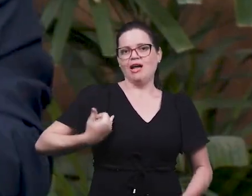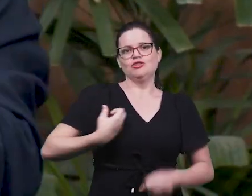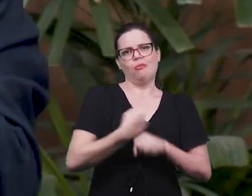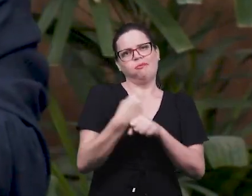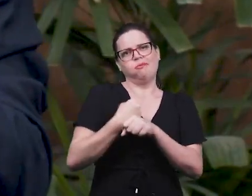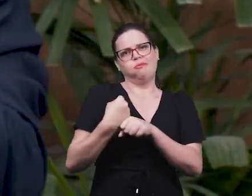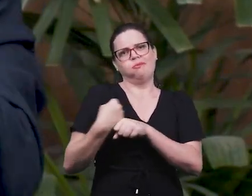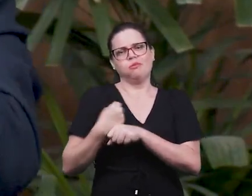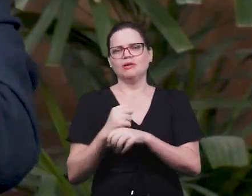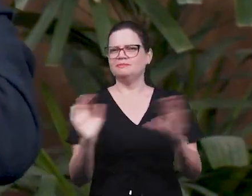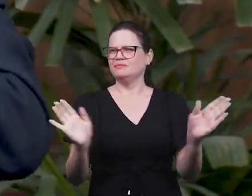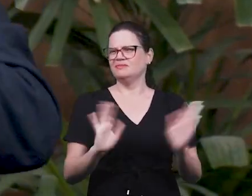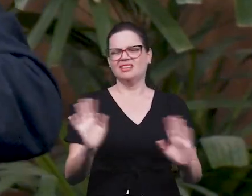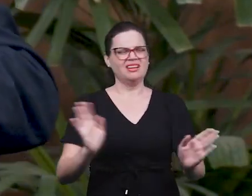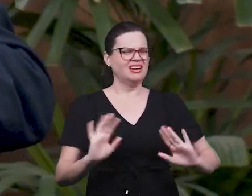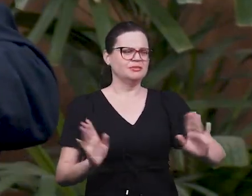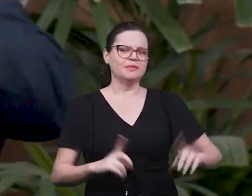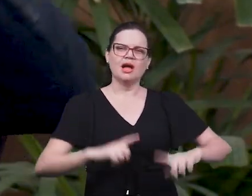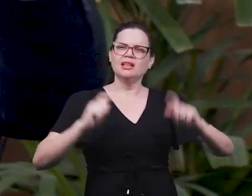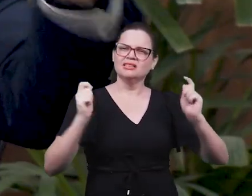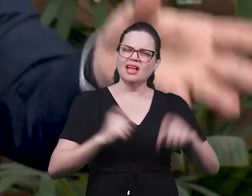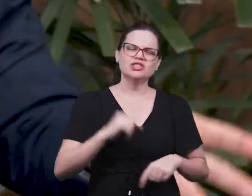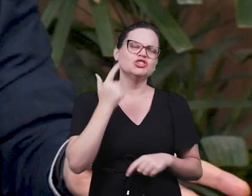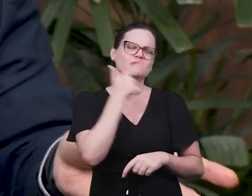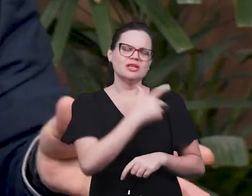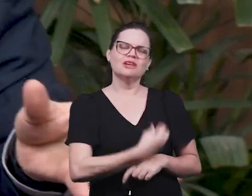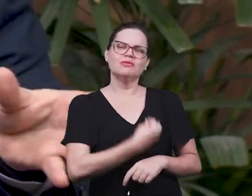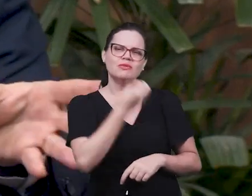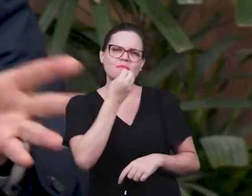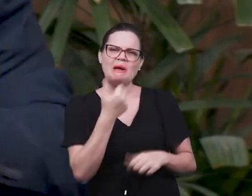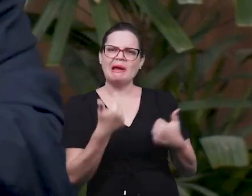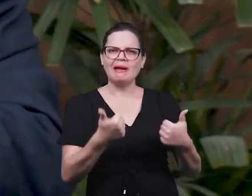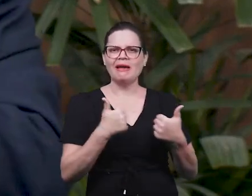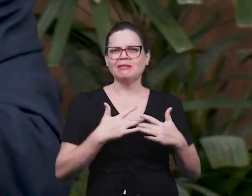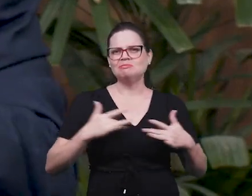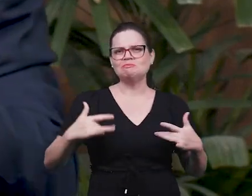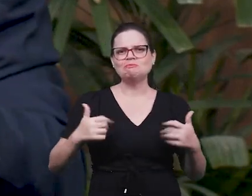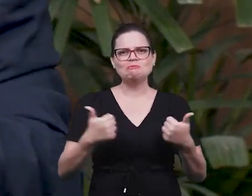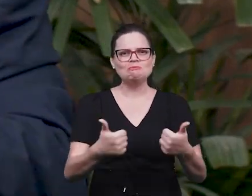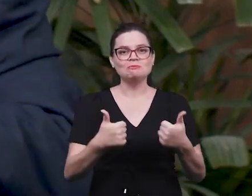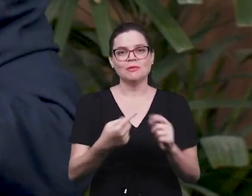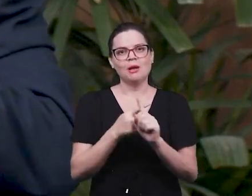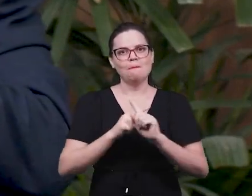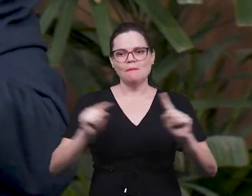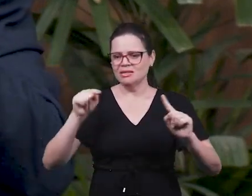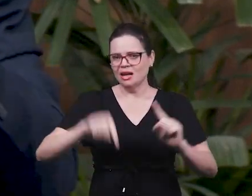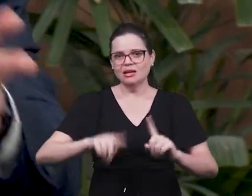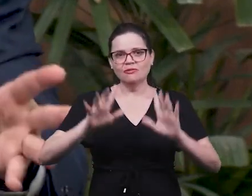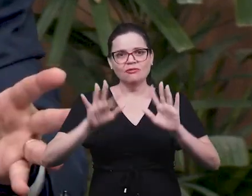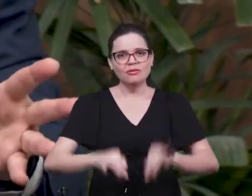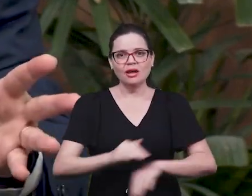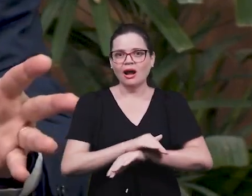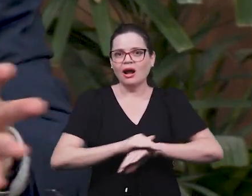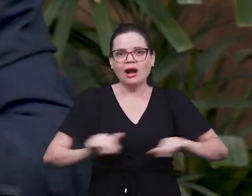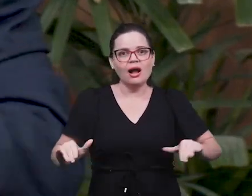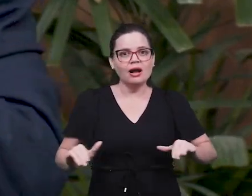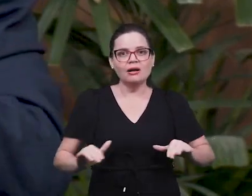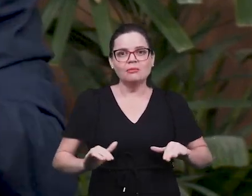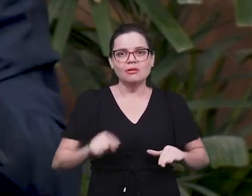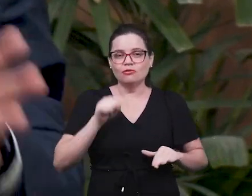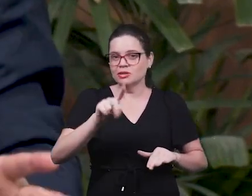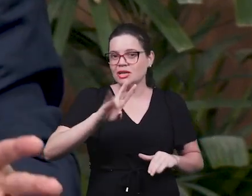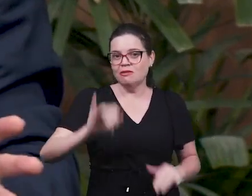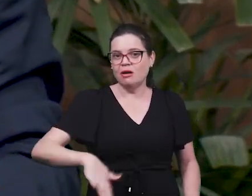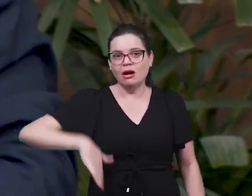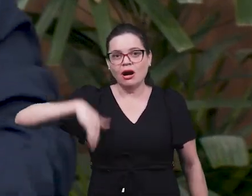Não. Isso tudo nós podemos até alcançar uma coisa aqui, outra ali, mas isso tudo passa, a traça corrói, o